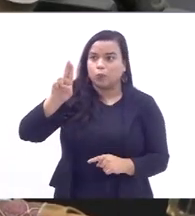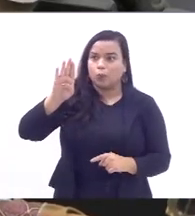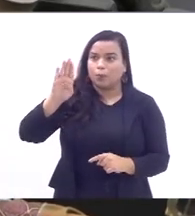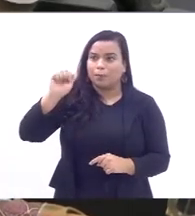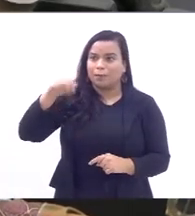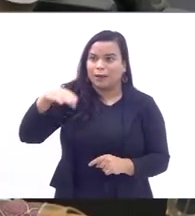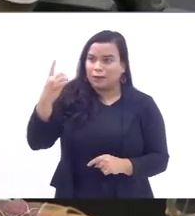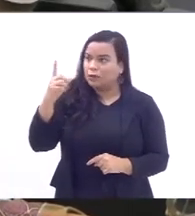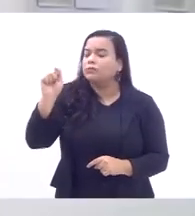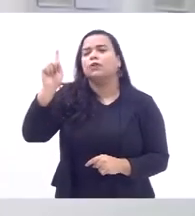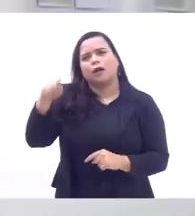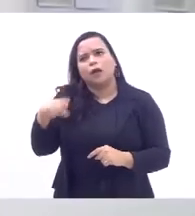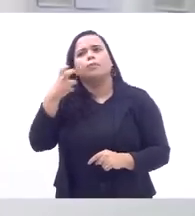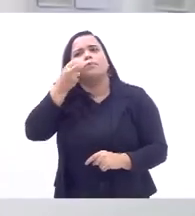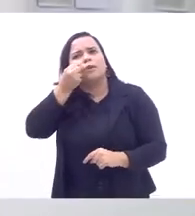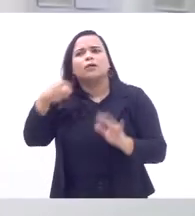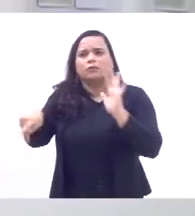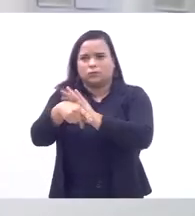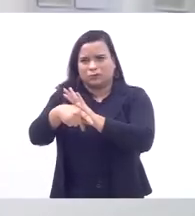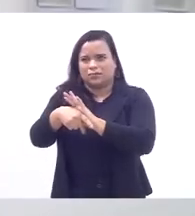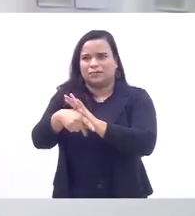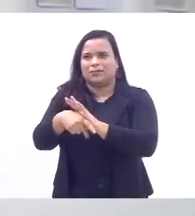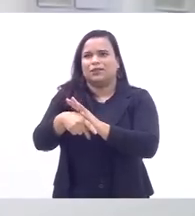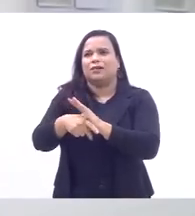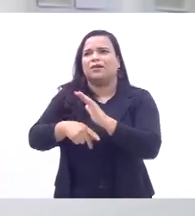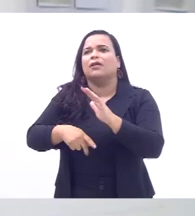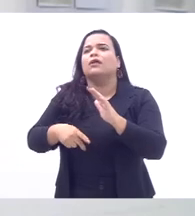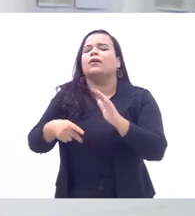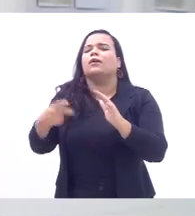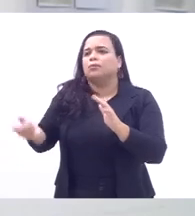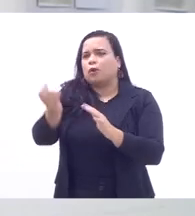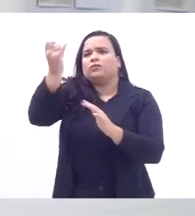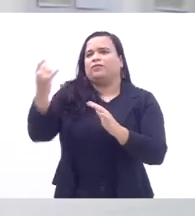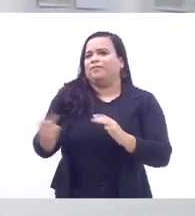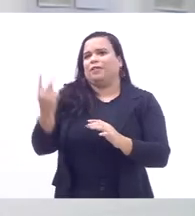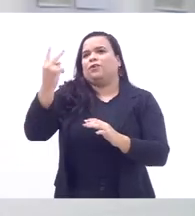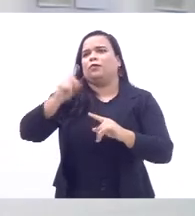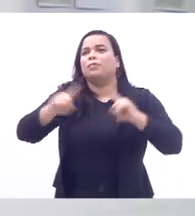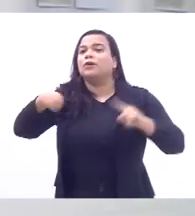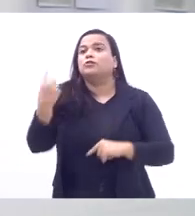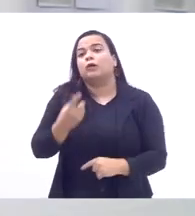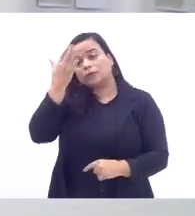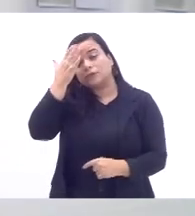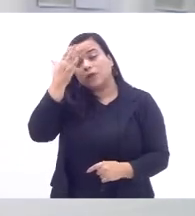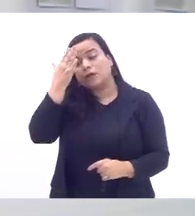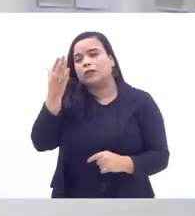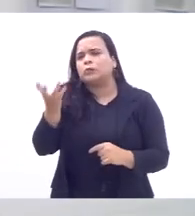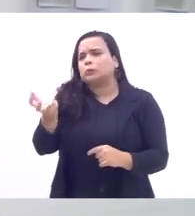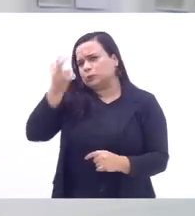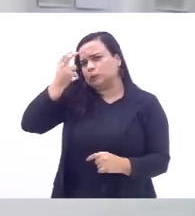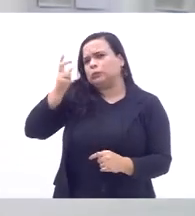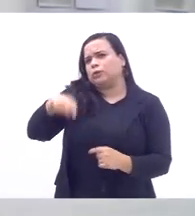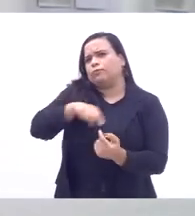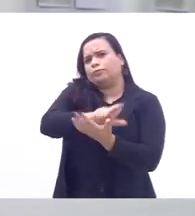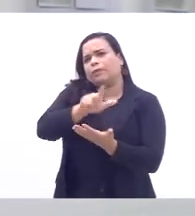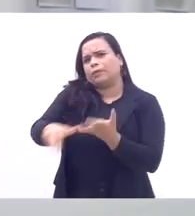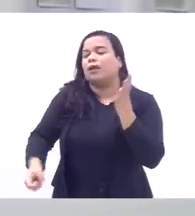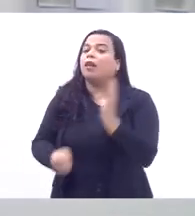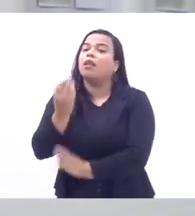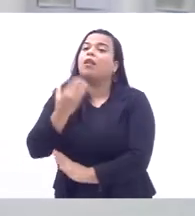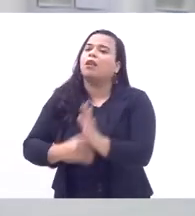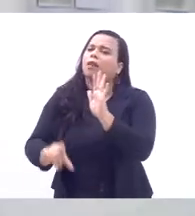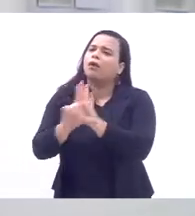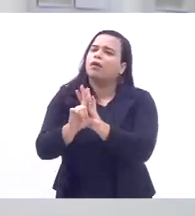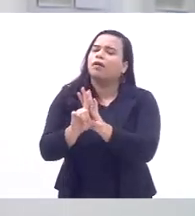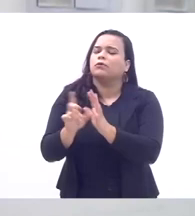imaterial. Mas a gente sabe que as nossas culturas são diversas, e eu falei, vamos fazer uma lei no município do Rio, transformando o